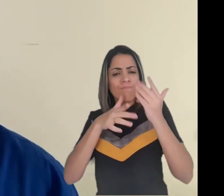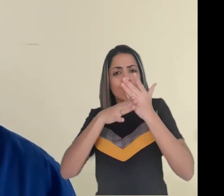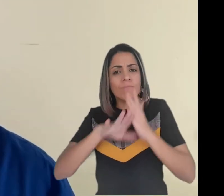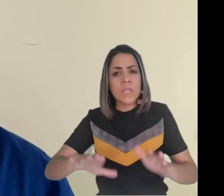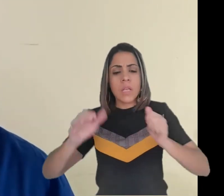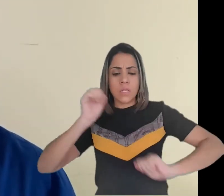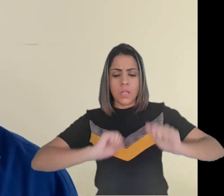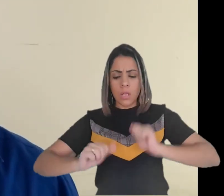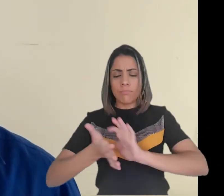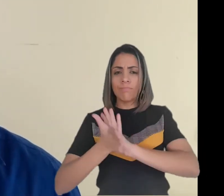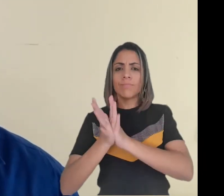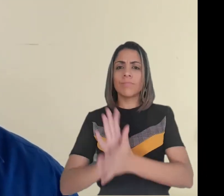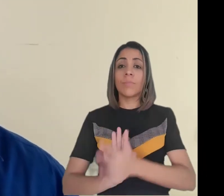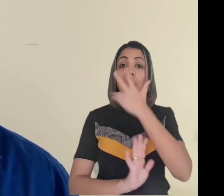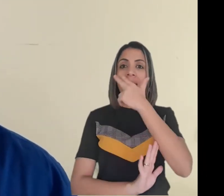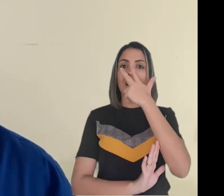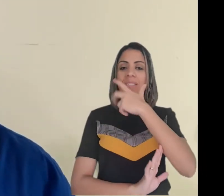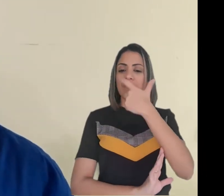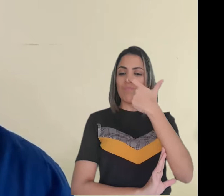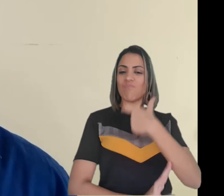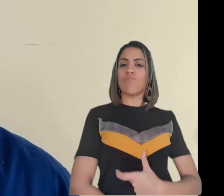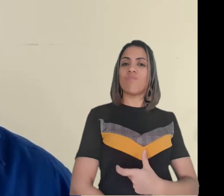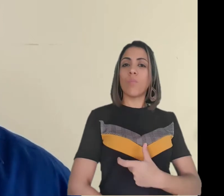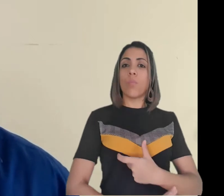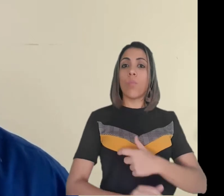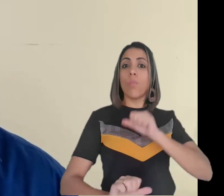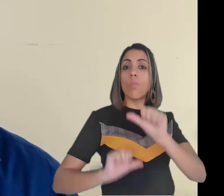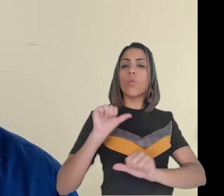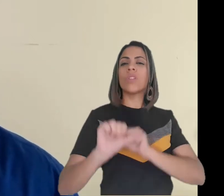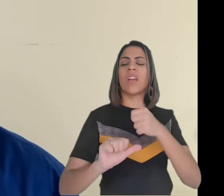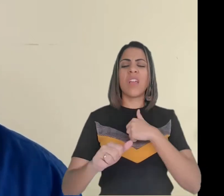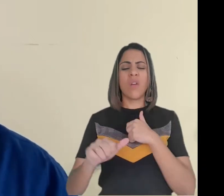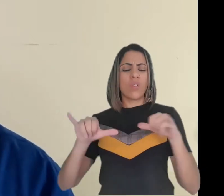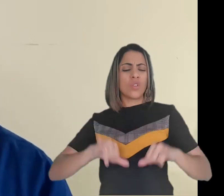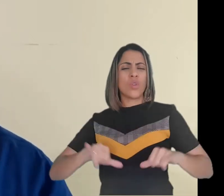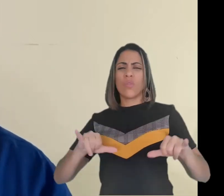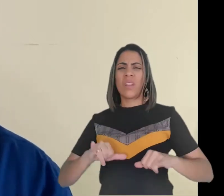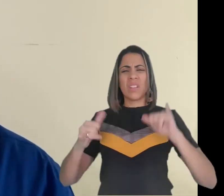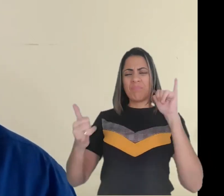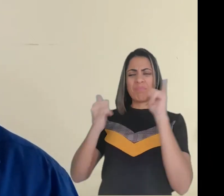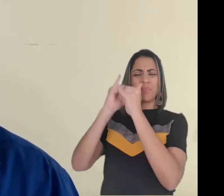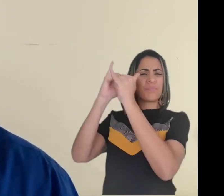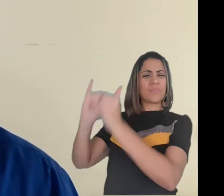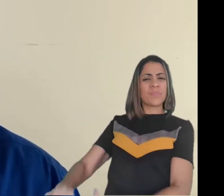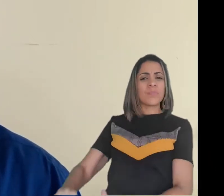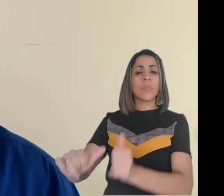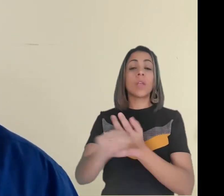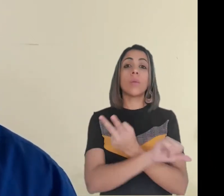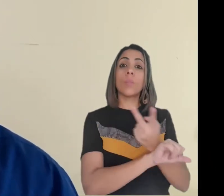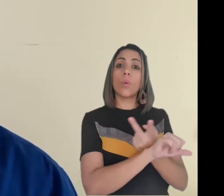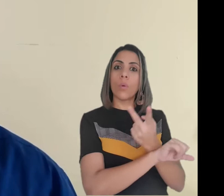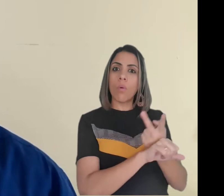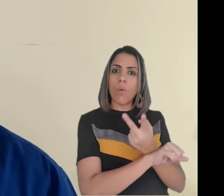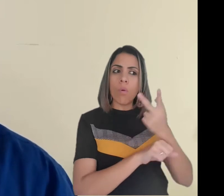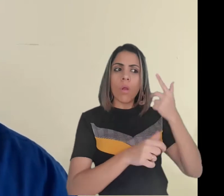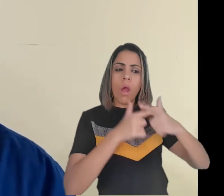eficazes. Adotamos uma postura em que desistimos de sofrer e passamos a buscar soluções.